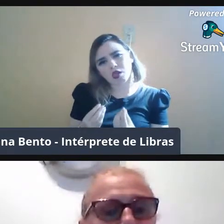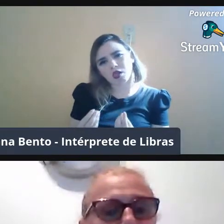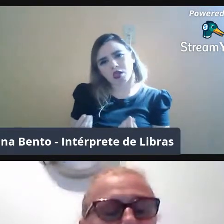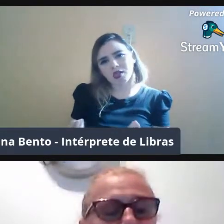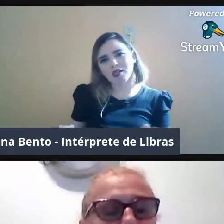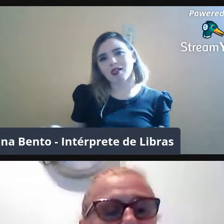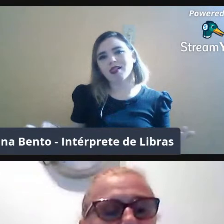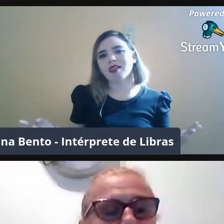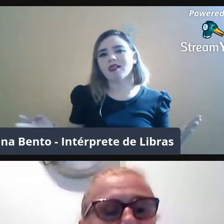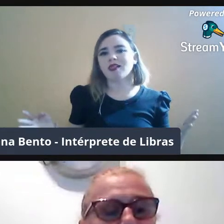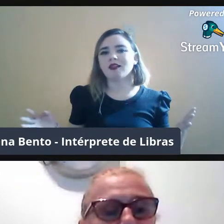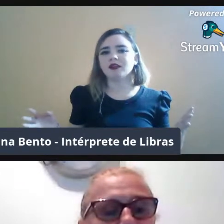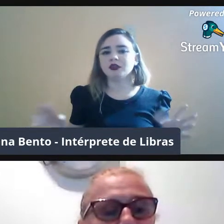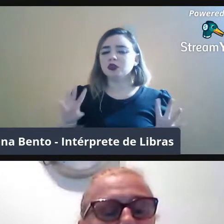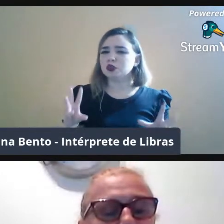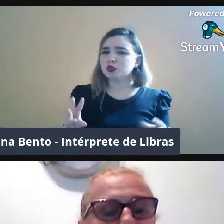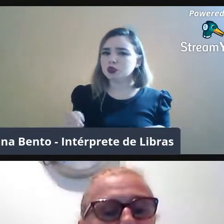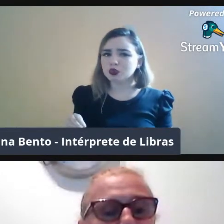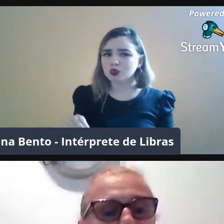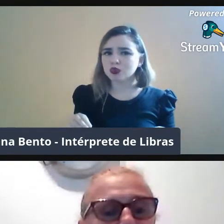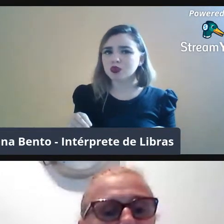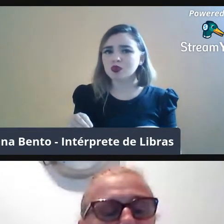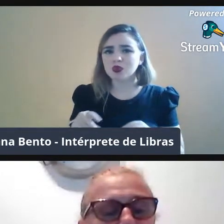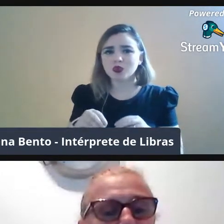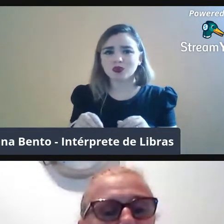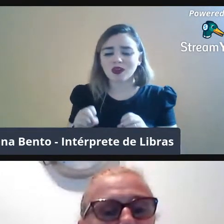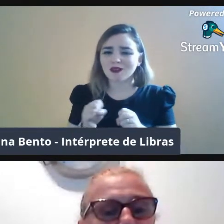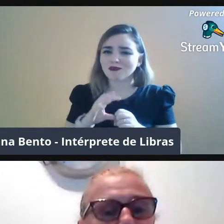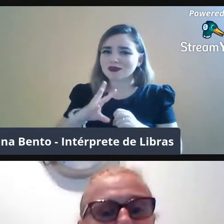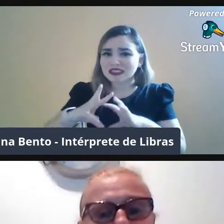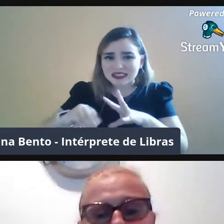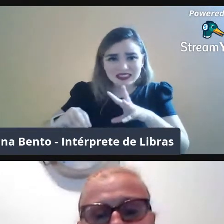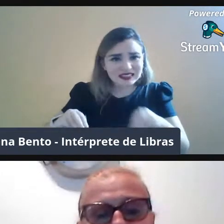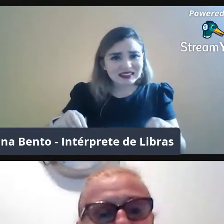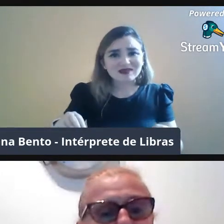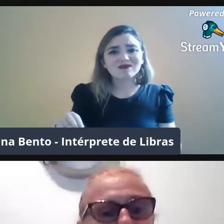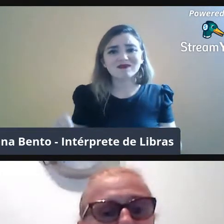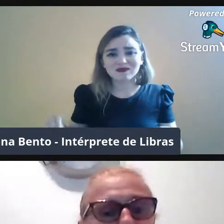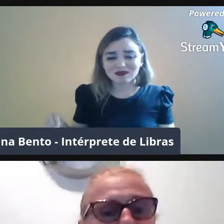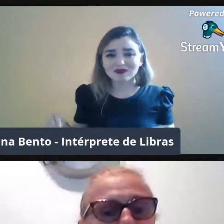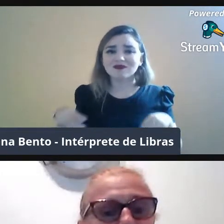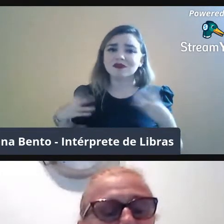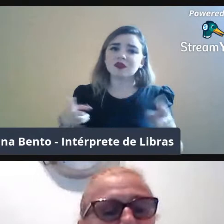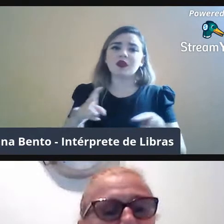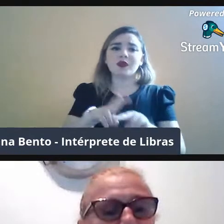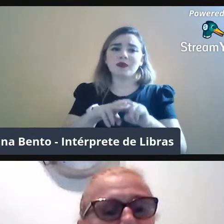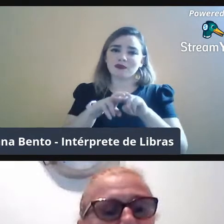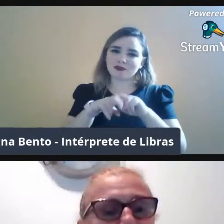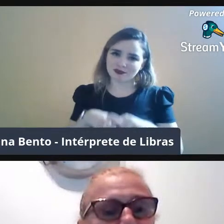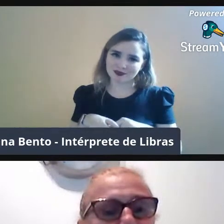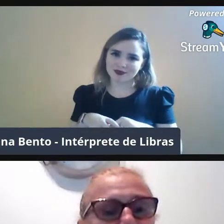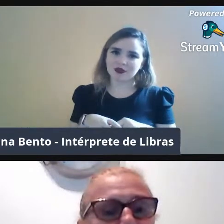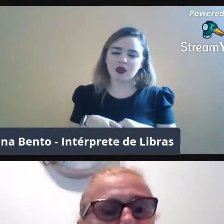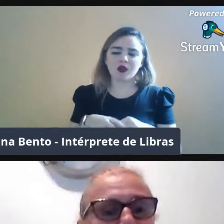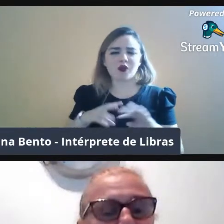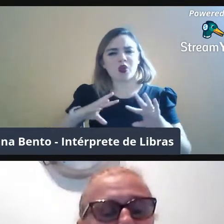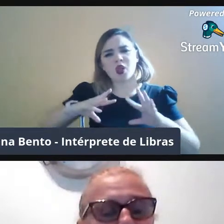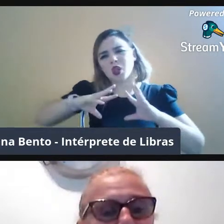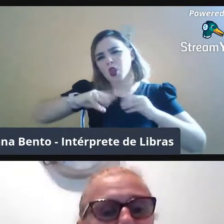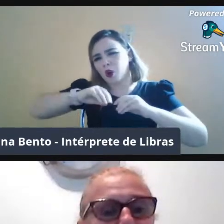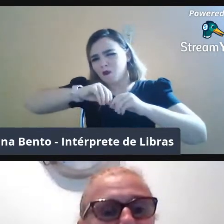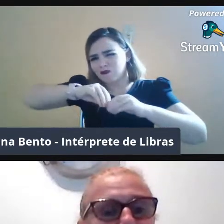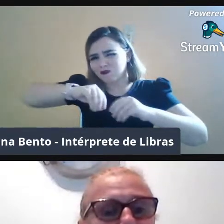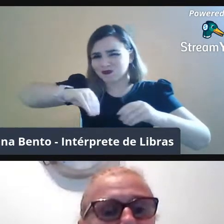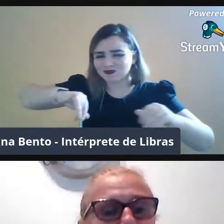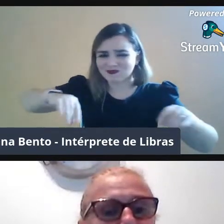toda a fertilização do solo vai embora. Então, a gente tem um processo de desertificação. Por tudo isso